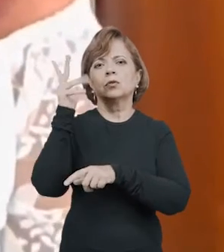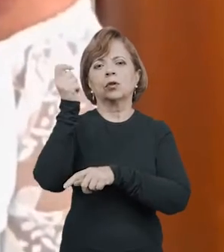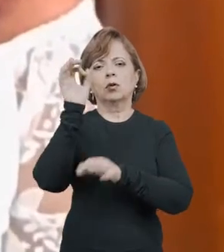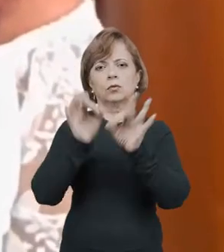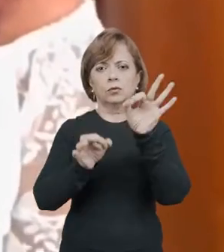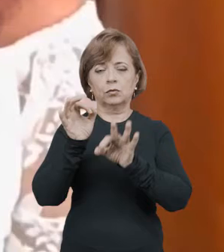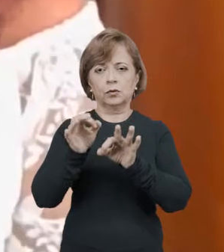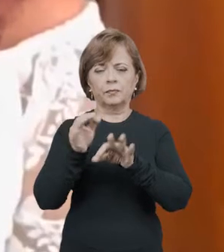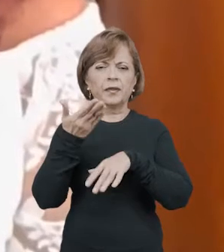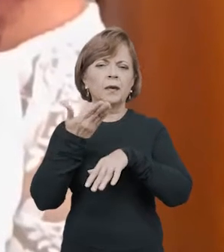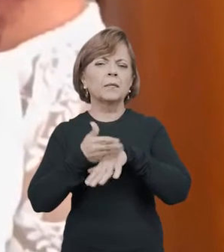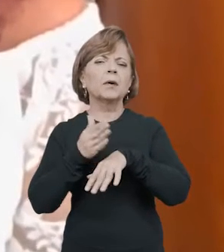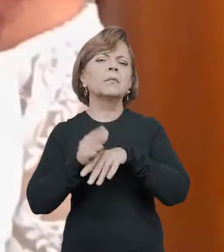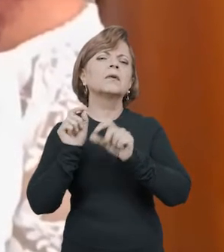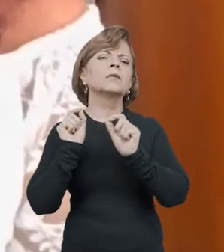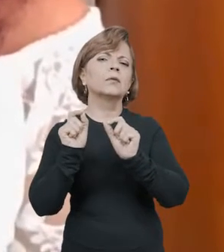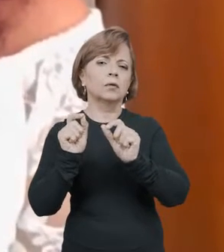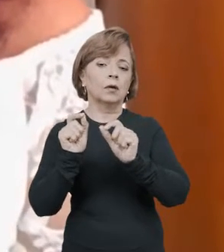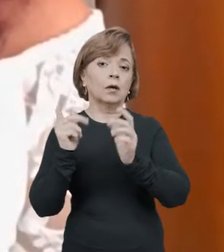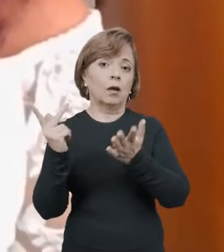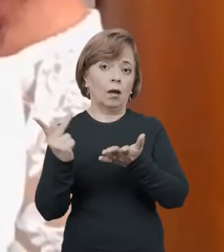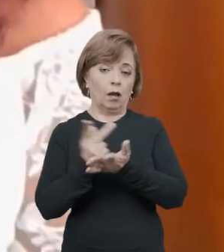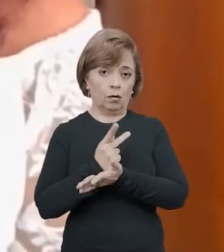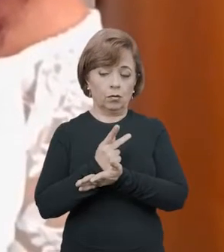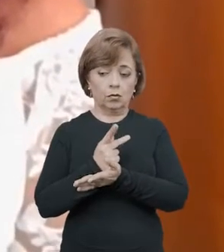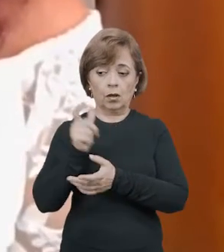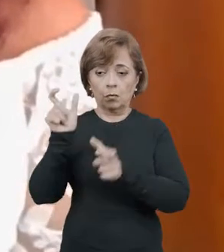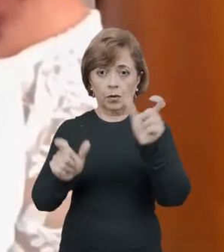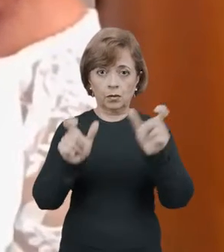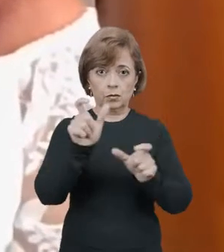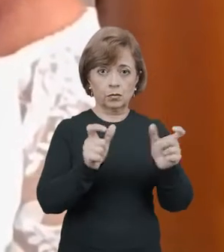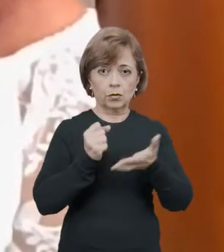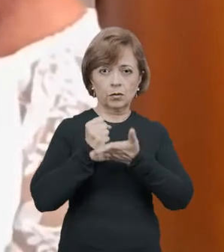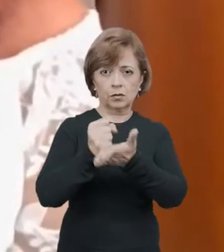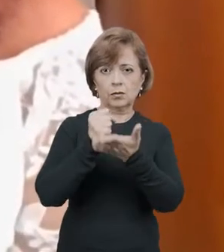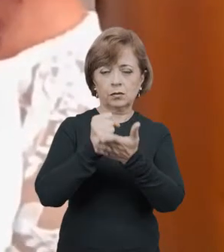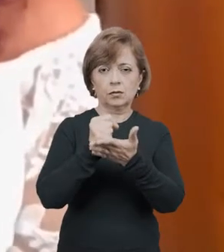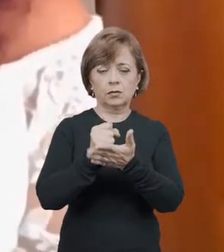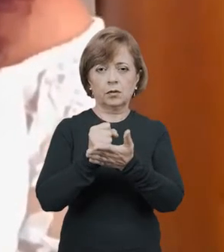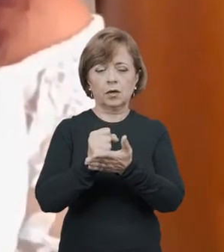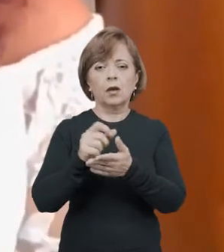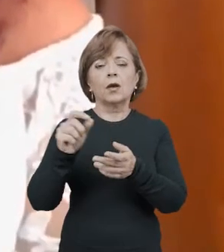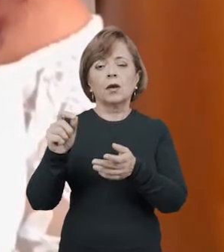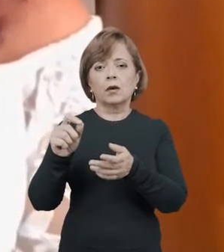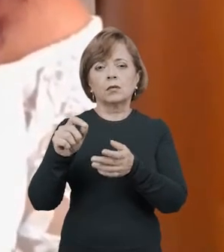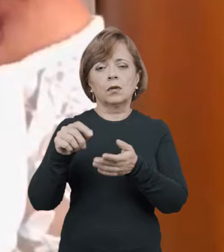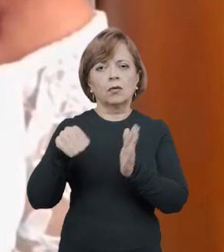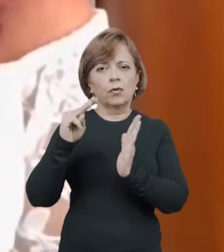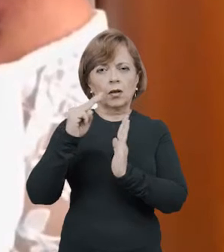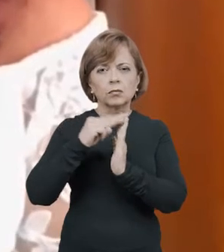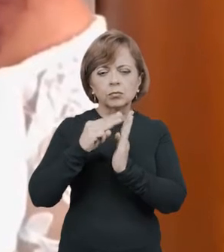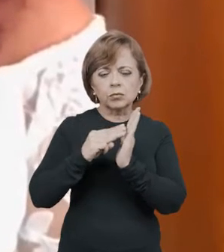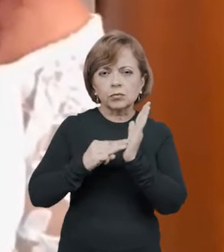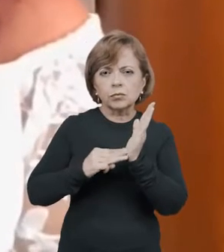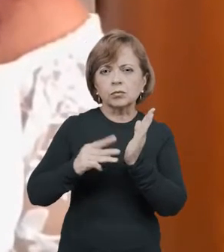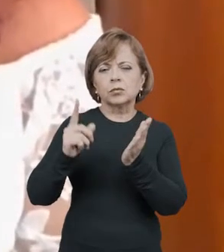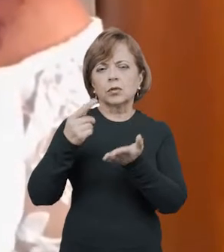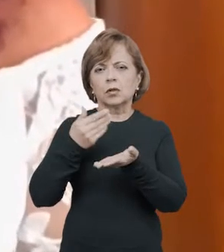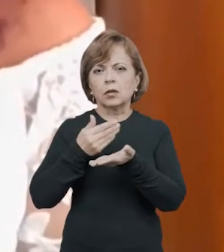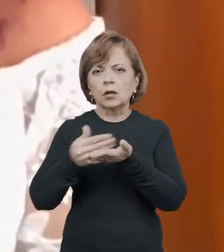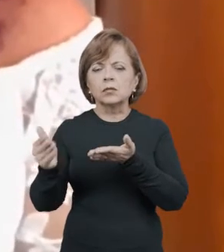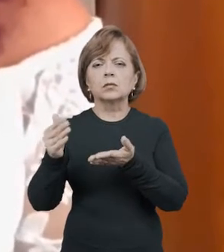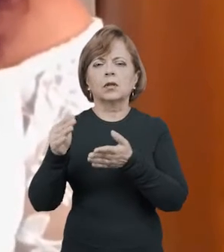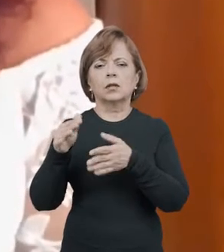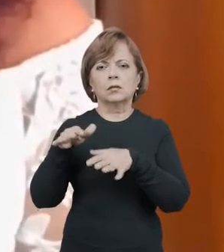Na prática, o que ocorre é o seguinte, os assistentes da assessoria originária, eles fazem as minutas dessas iniciais,